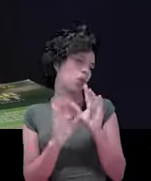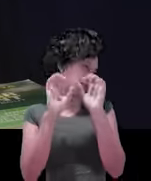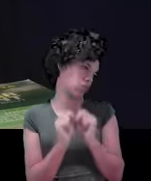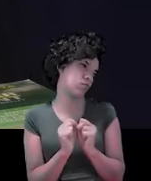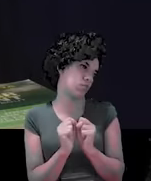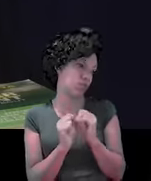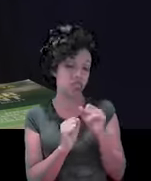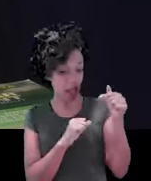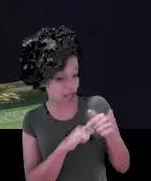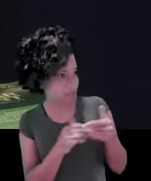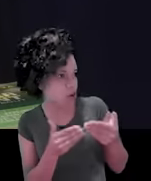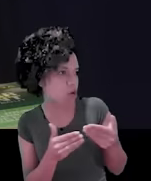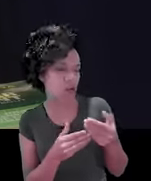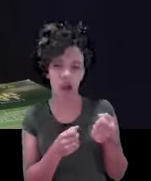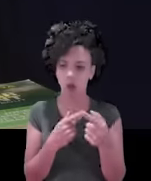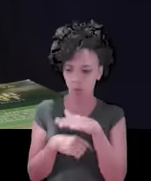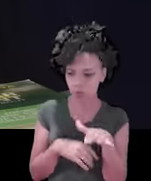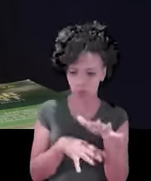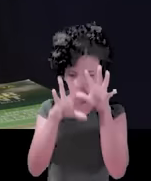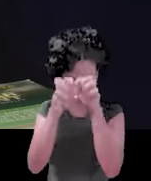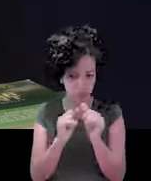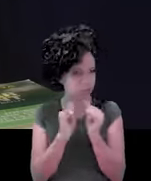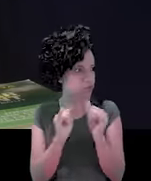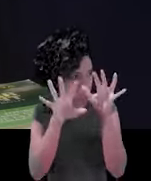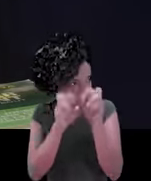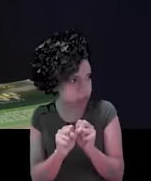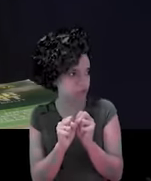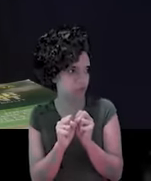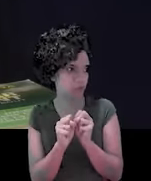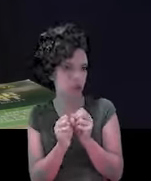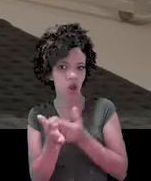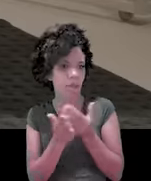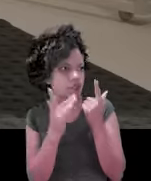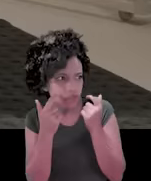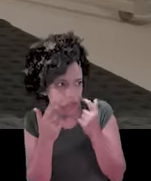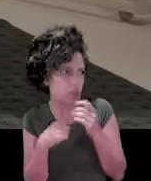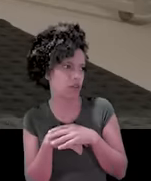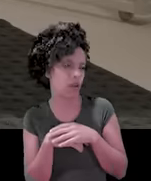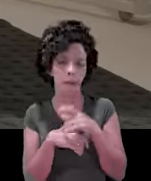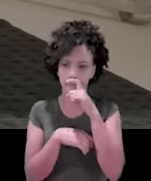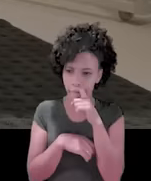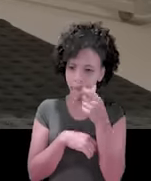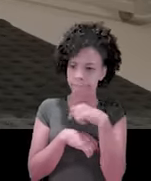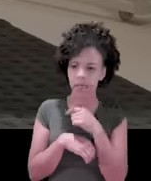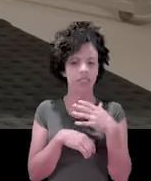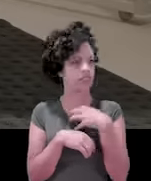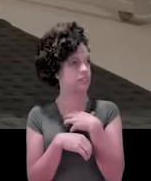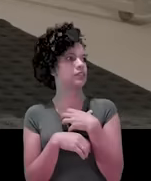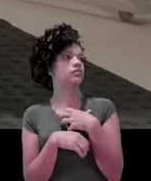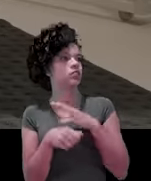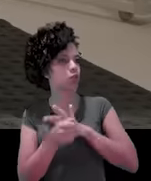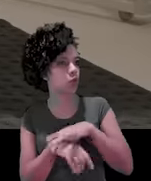então a gente está aqui agora tivesse Algumas crianças faltasse longe fazer começar a mesmo do lado dos Pais vez também que elas são